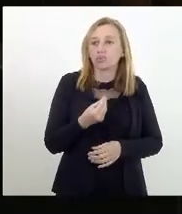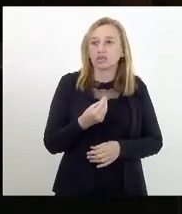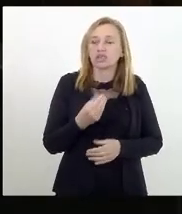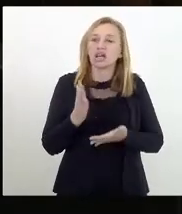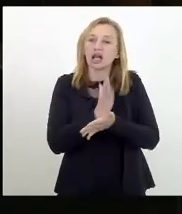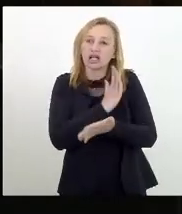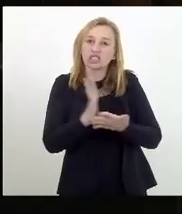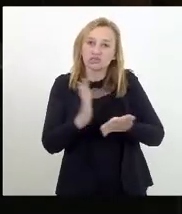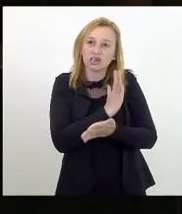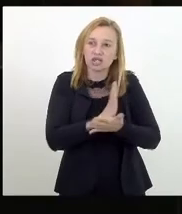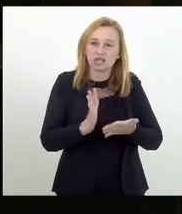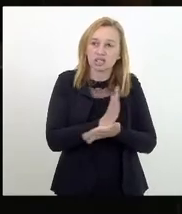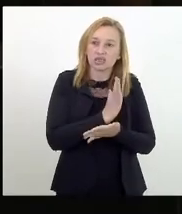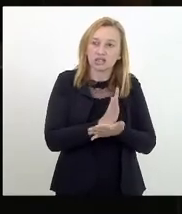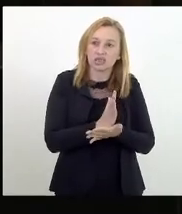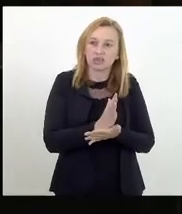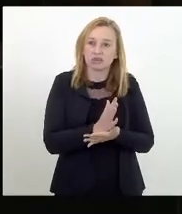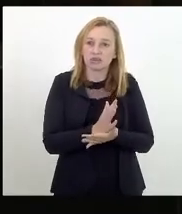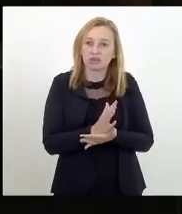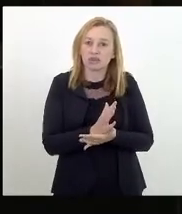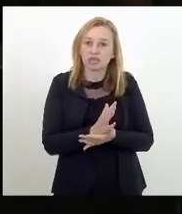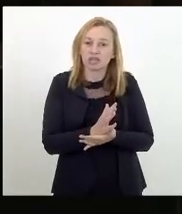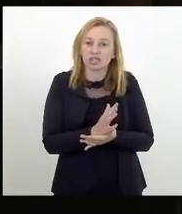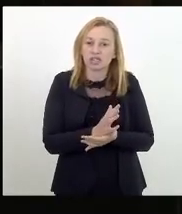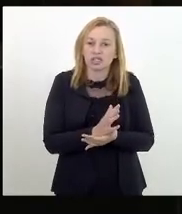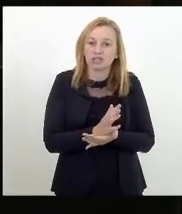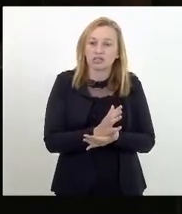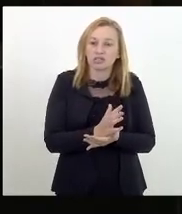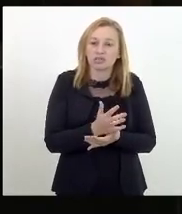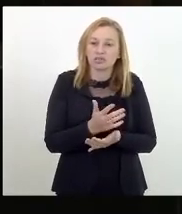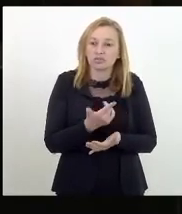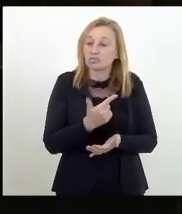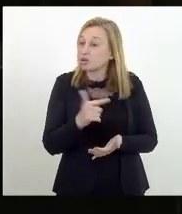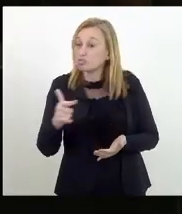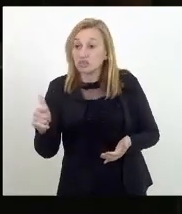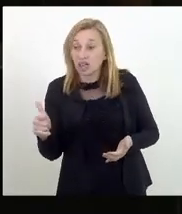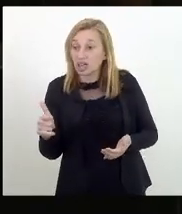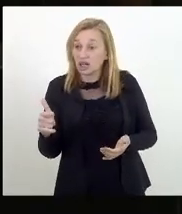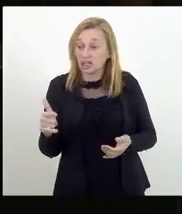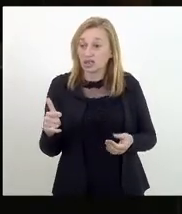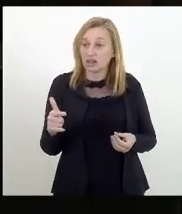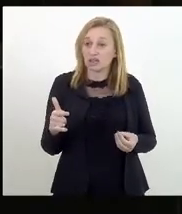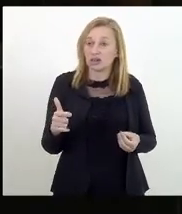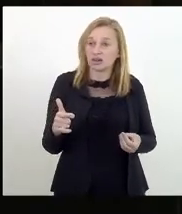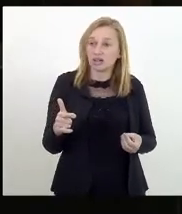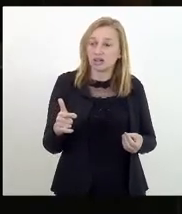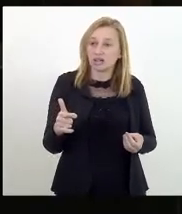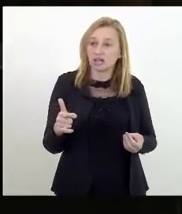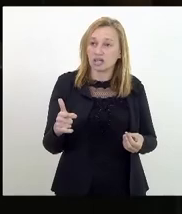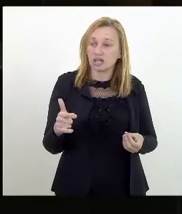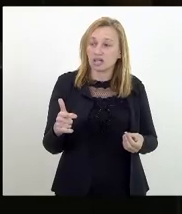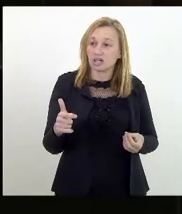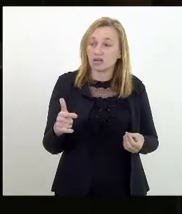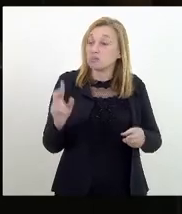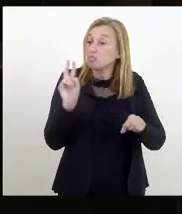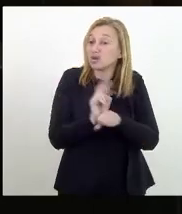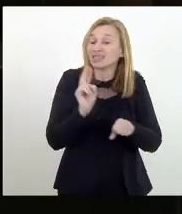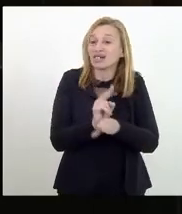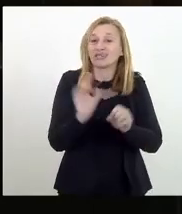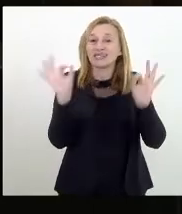vulnerável seja indo para casa voltando de casa precisam ser protegidos